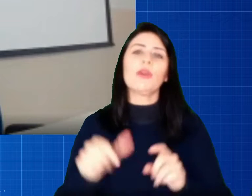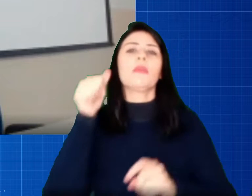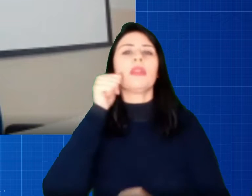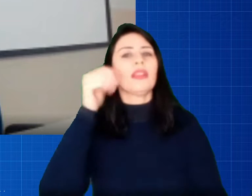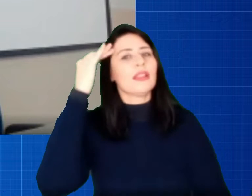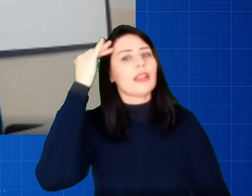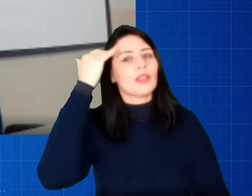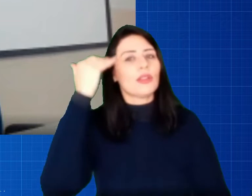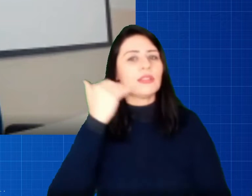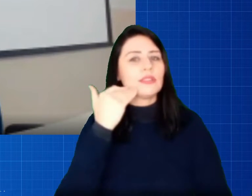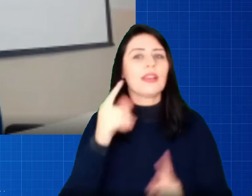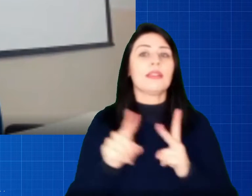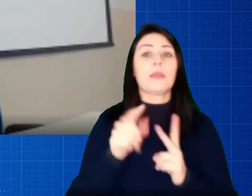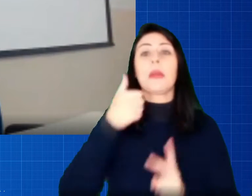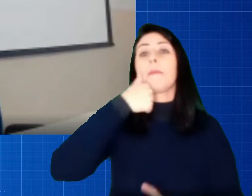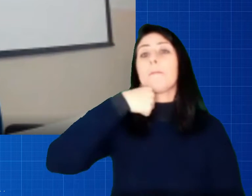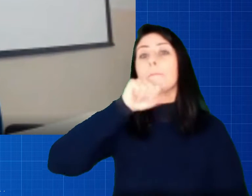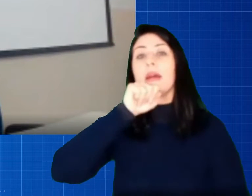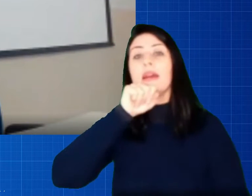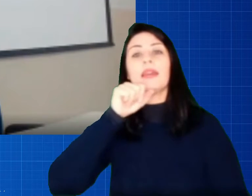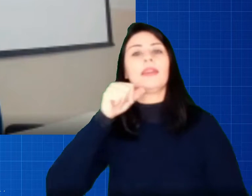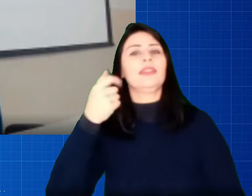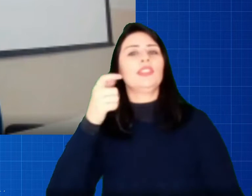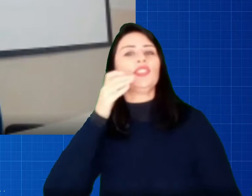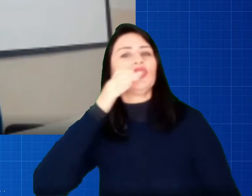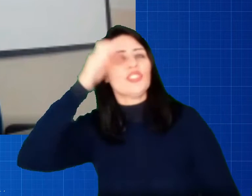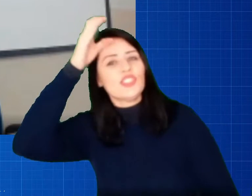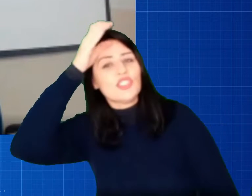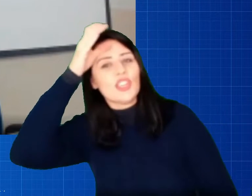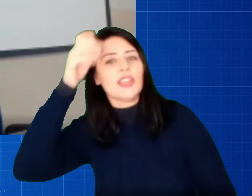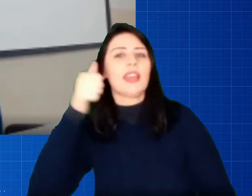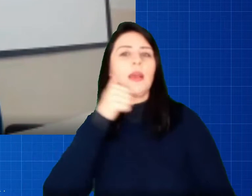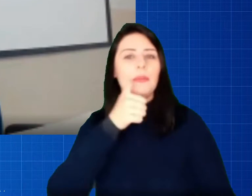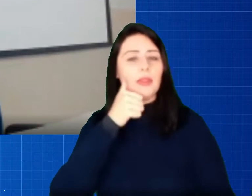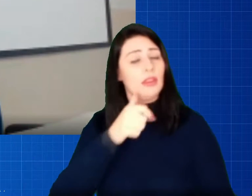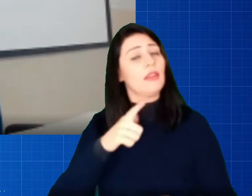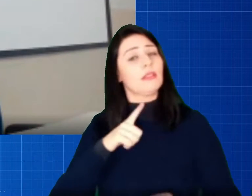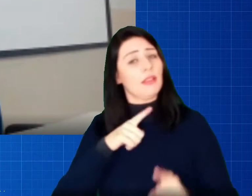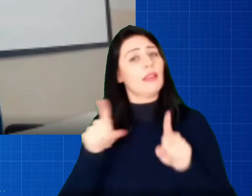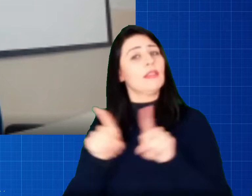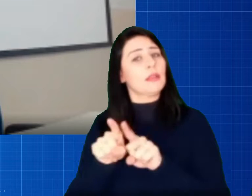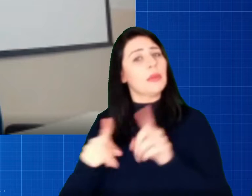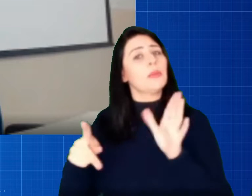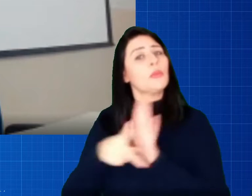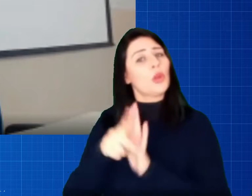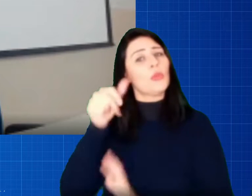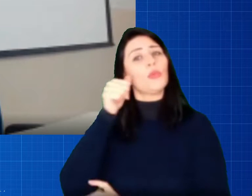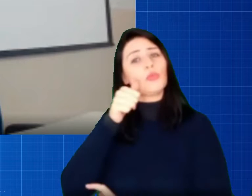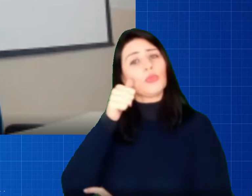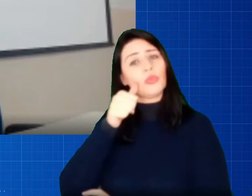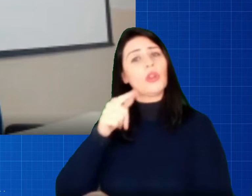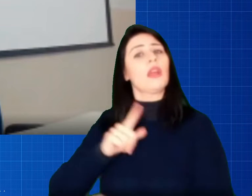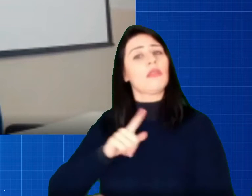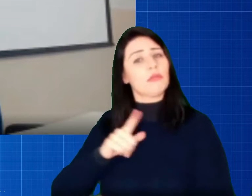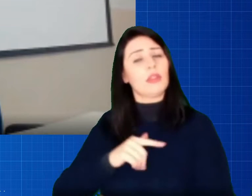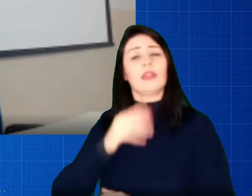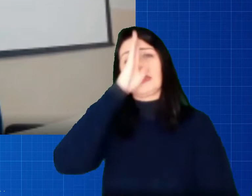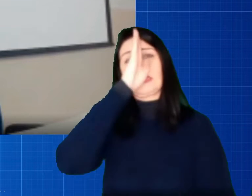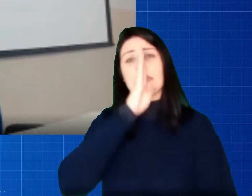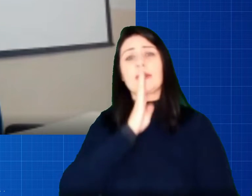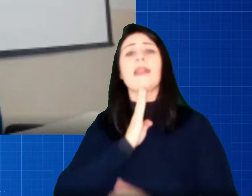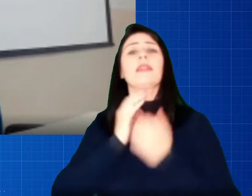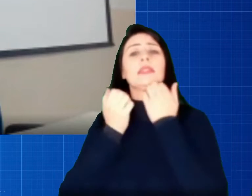meninas, adolescentes, como as mães das meninas, tia das meninas, que se empoderem e usem o preservativo feminino, e que a rede pública